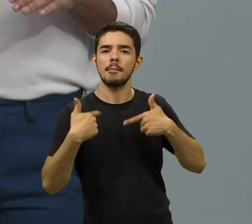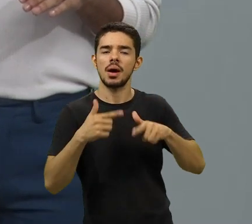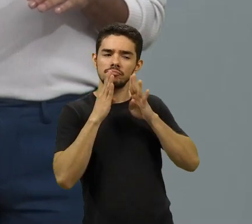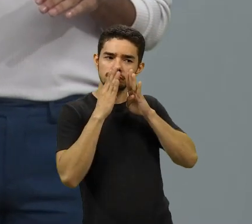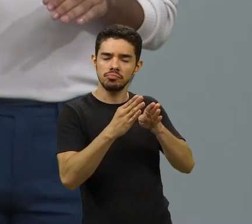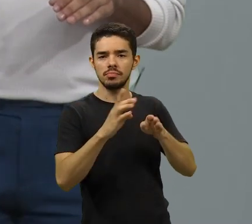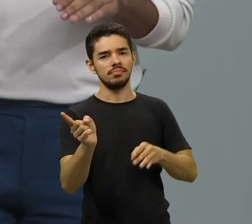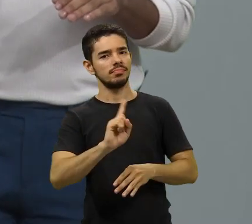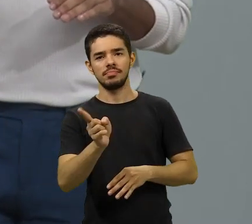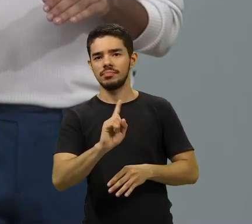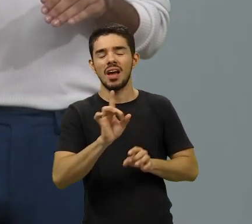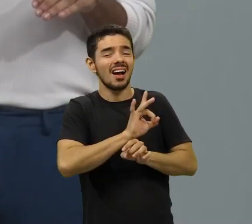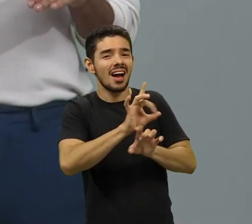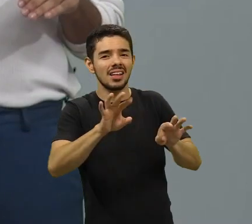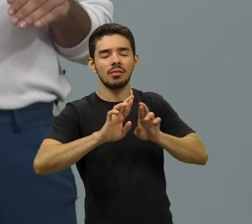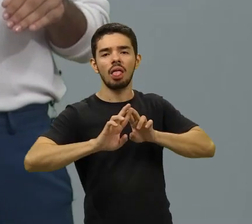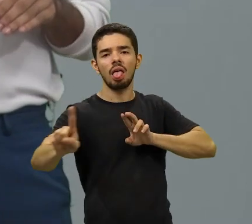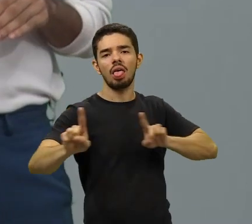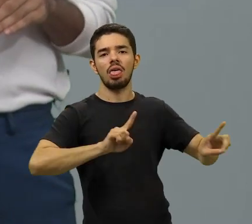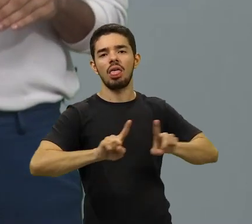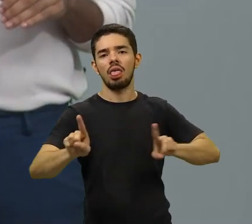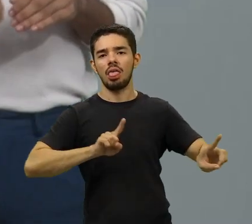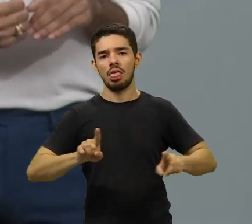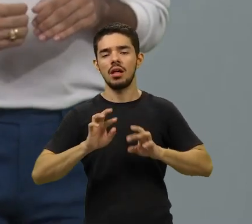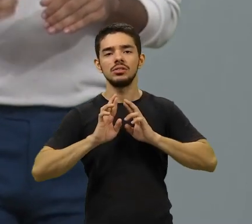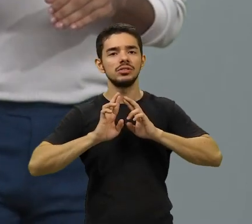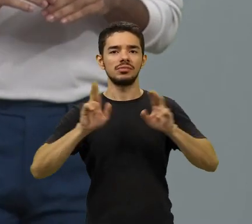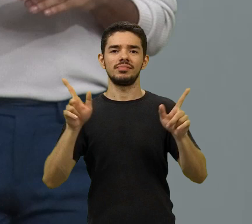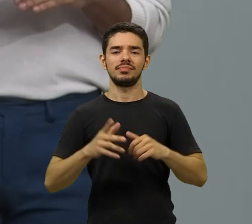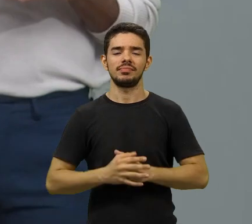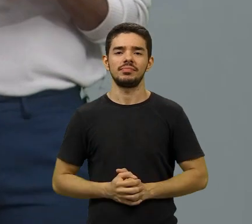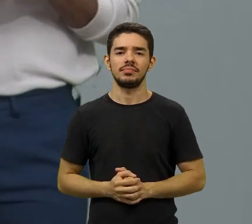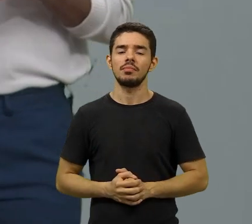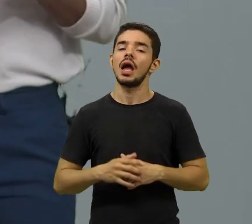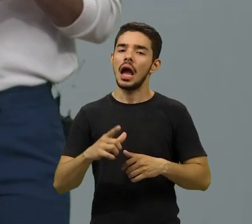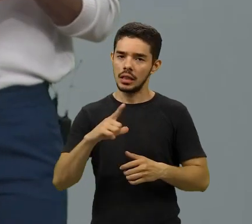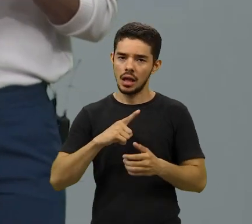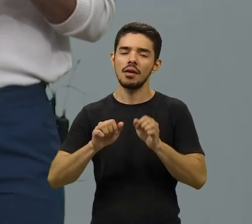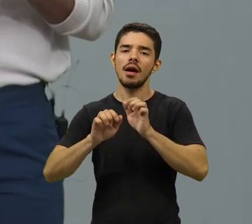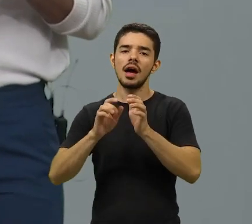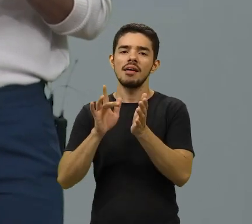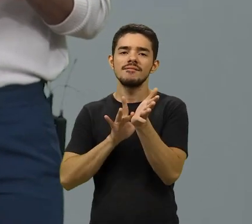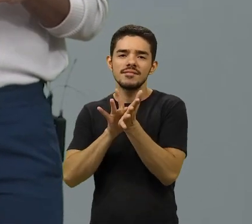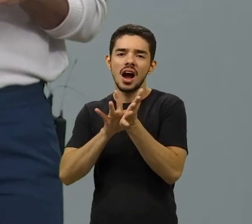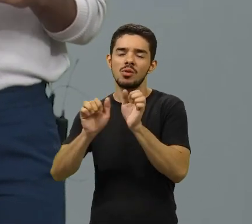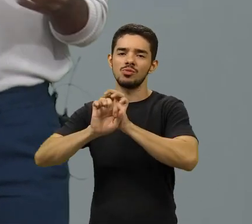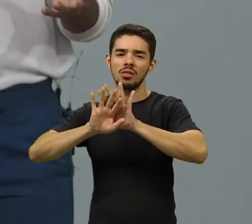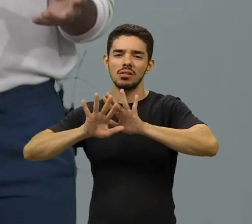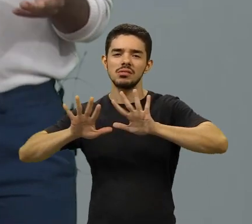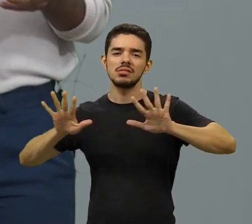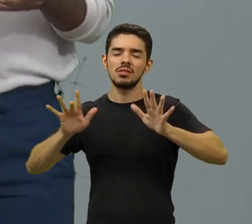um objetivo específico, para uma função. Então, dessa forma, aí nós temos um falso tecido,